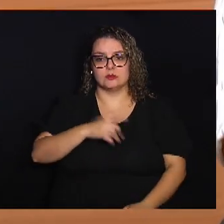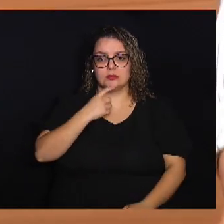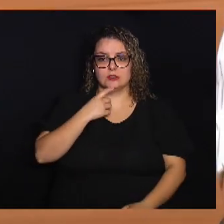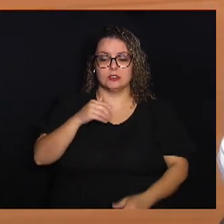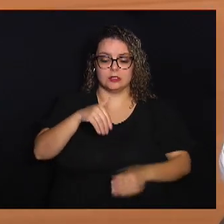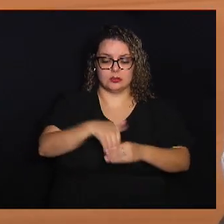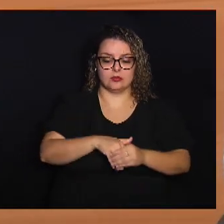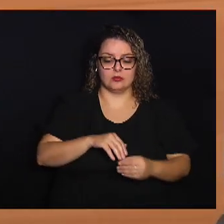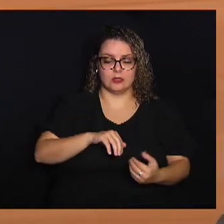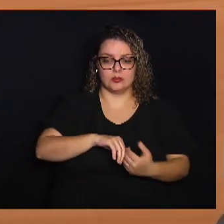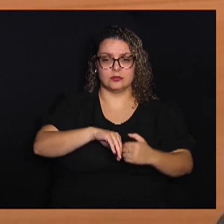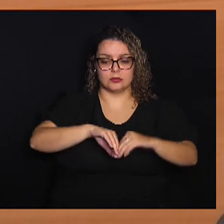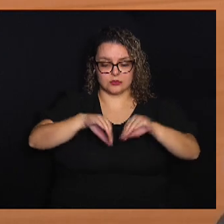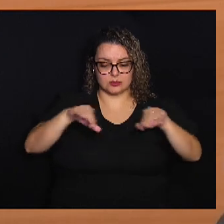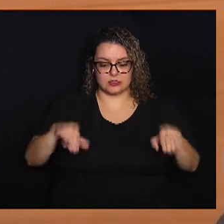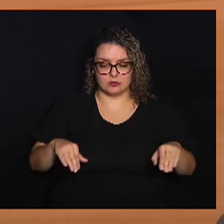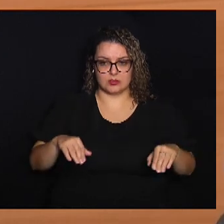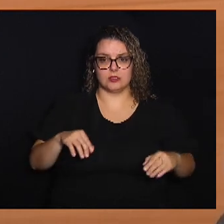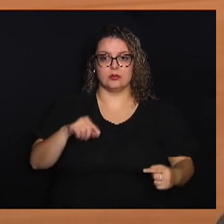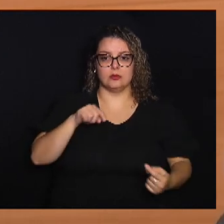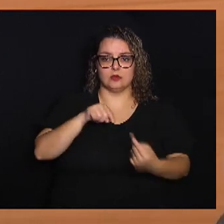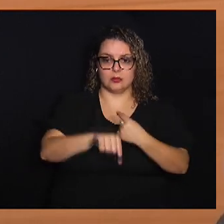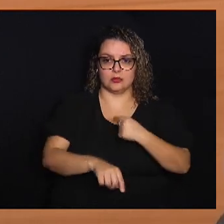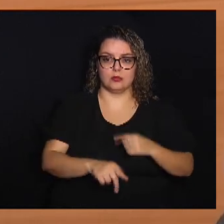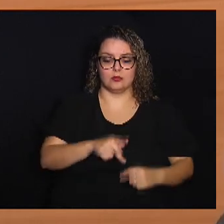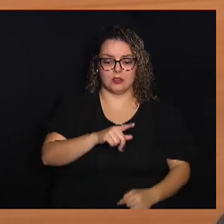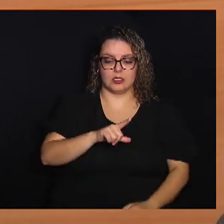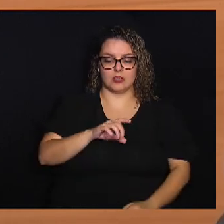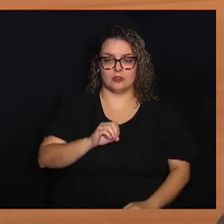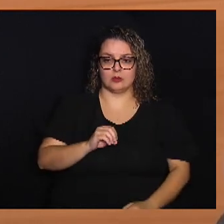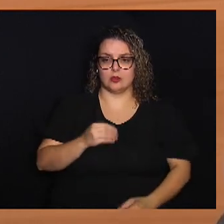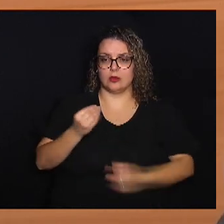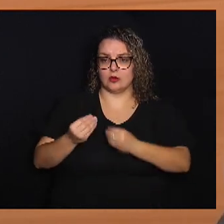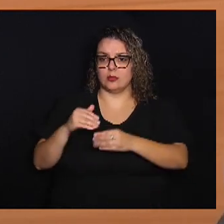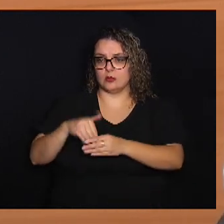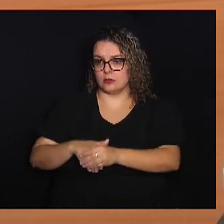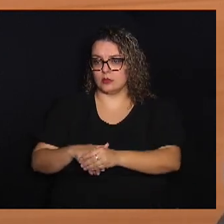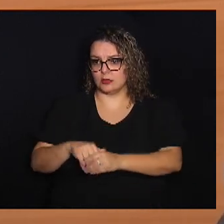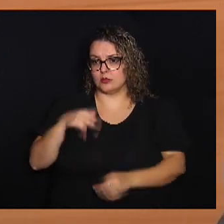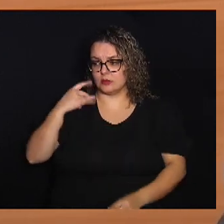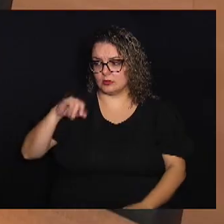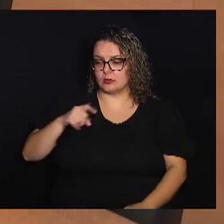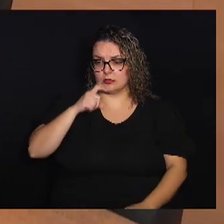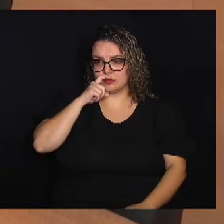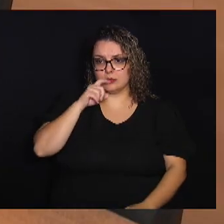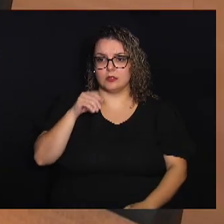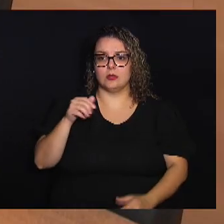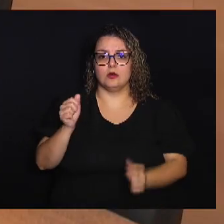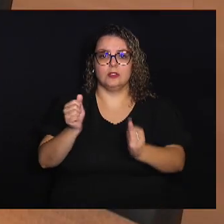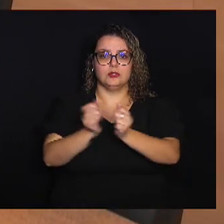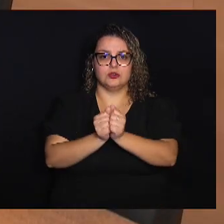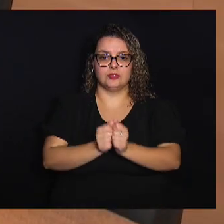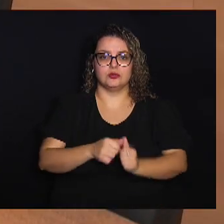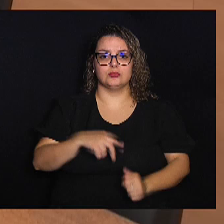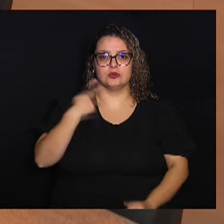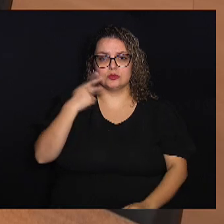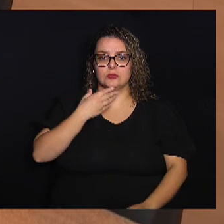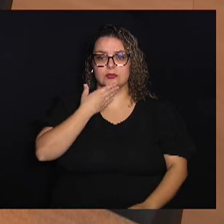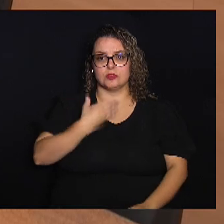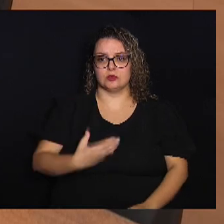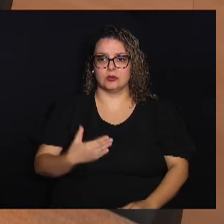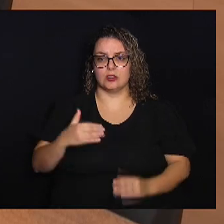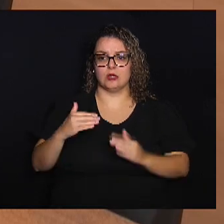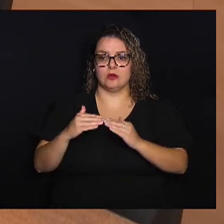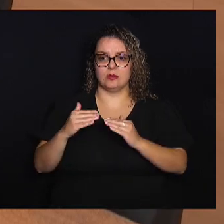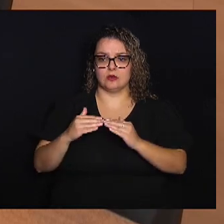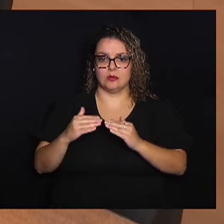separado divergente, contrário ao PLO, eu pergunto como vota o vereador Jorge Schneider. Eu voto junto com o vereador Carmo Luiz,